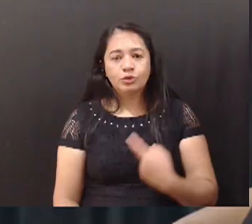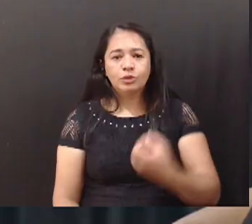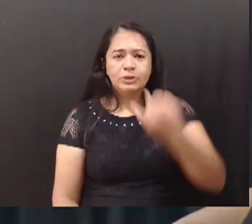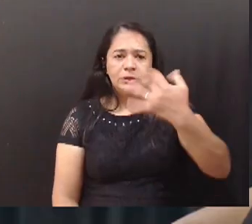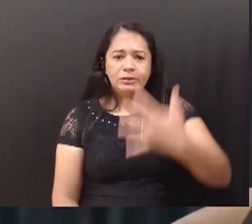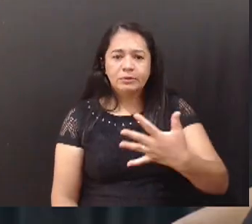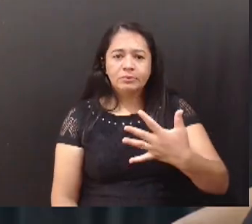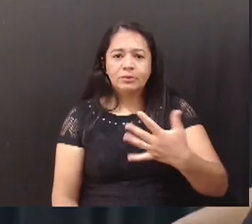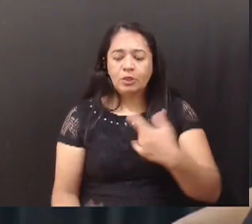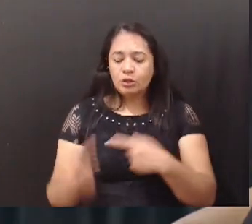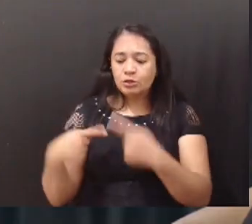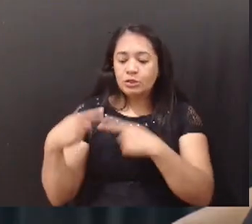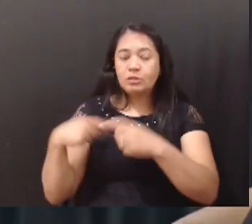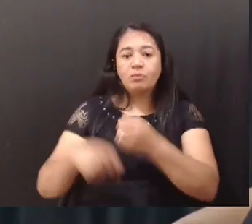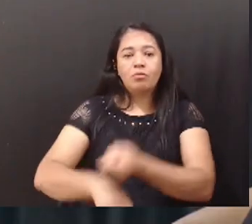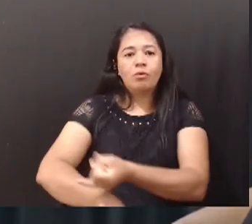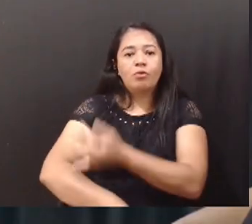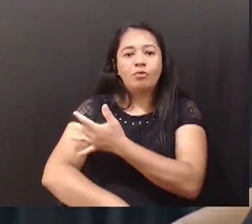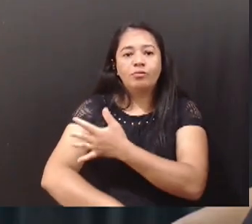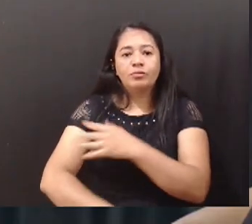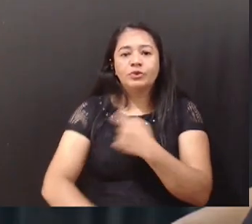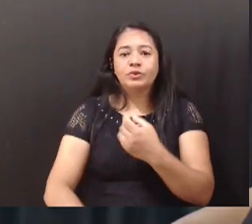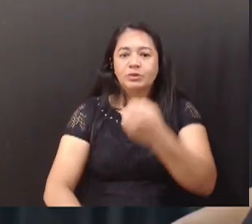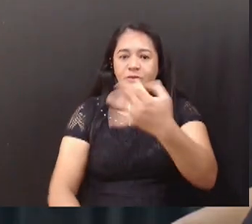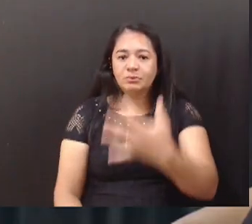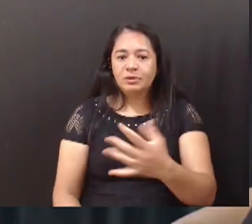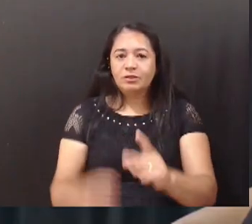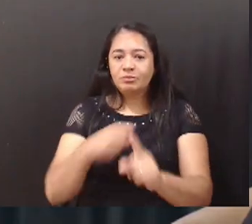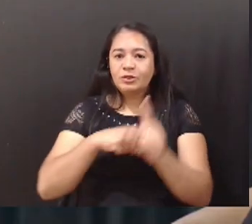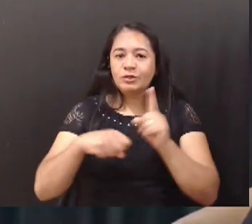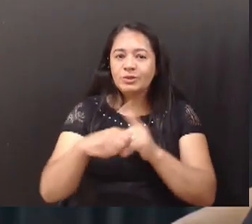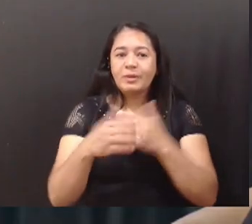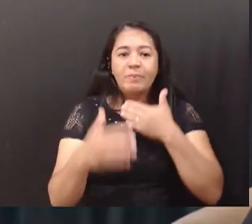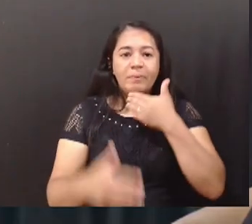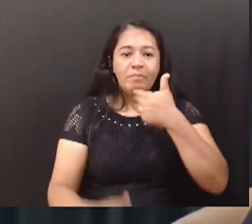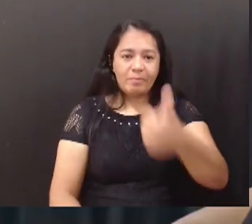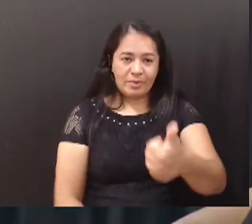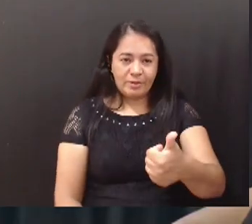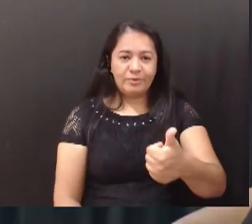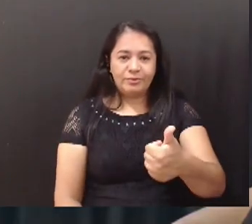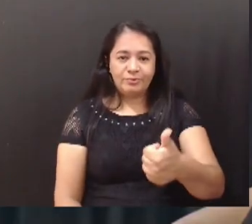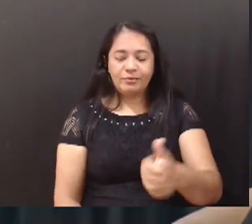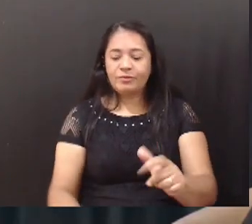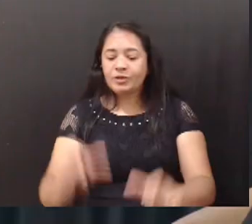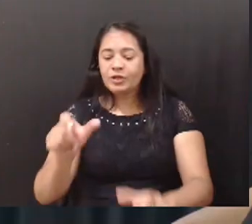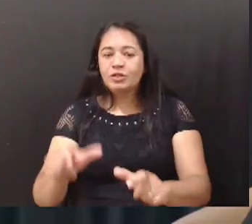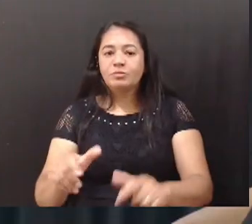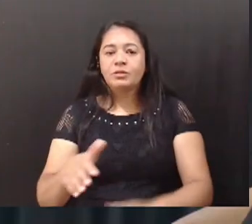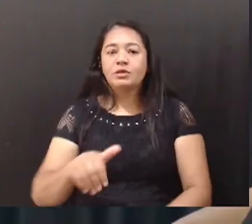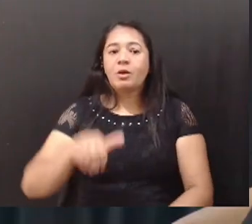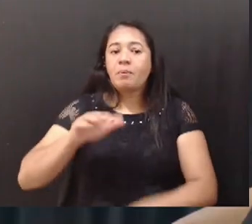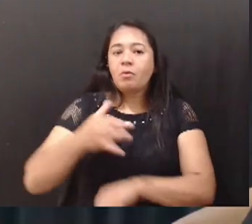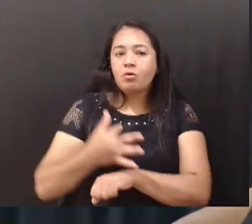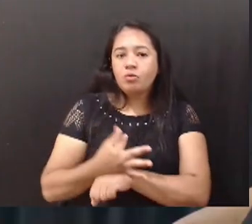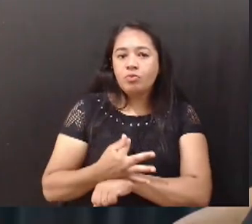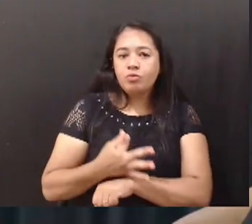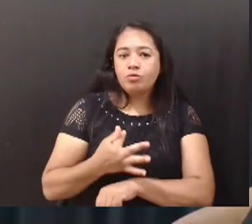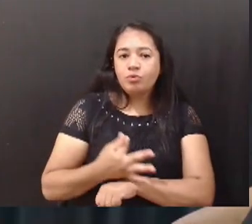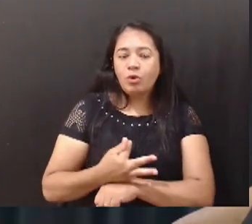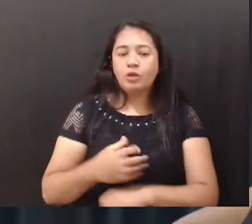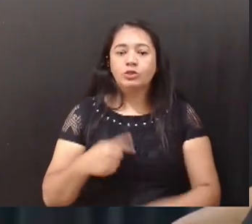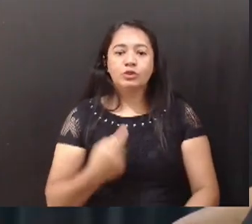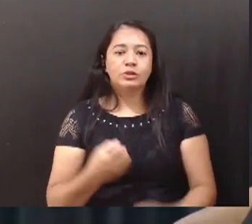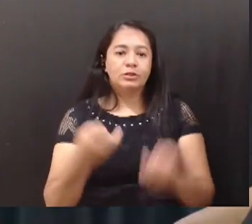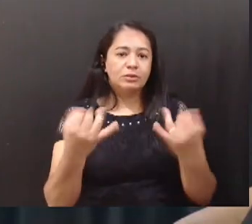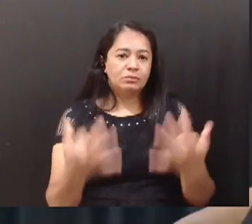desenvolvimento emocional, a gente está falando de uma sociedade melhor. A gente está falando de pessoas mais tolerantes. A gente está falando de pessoas que